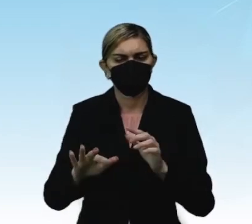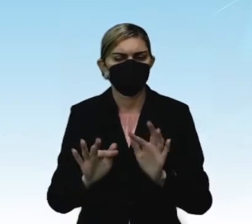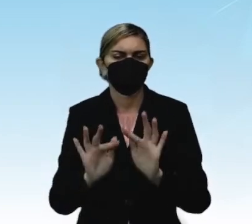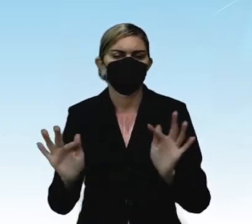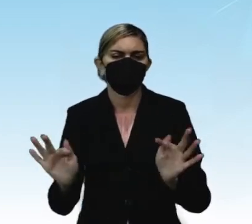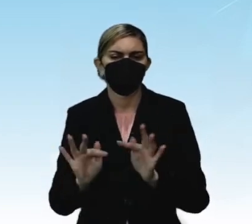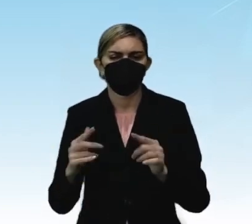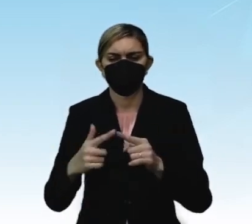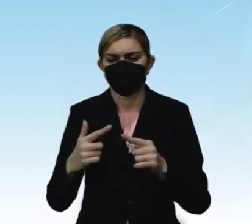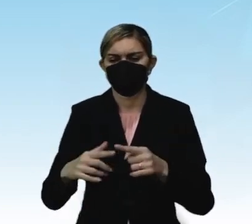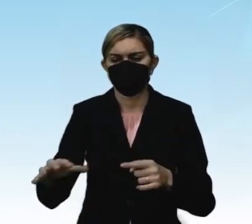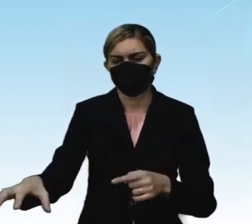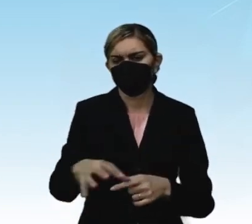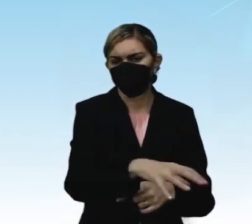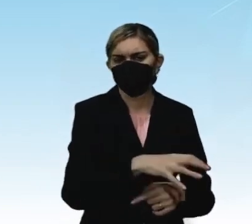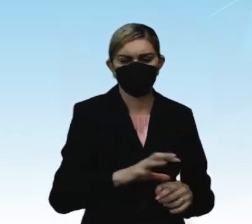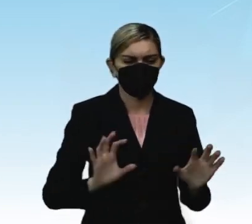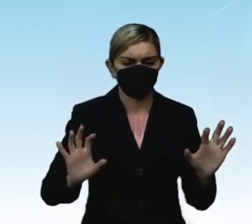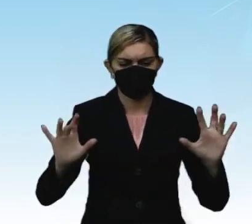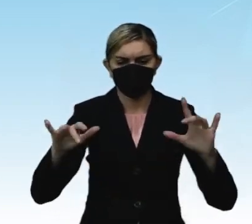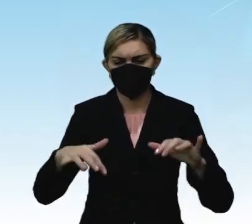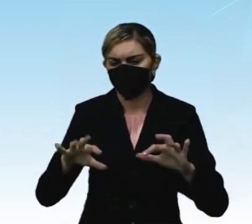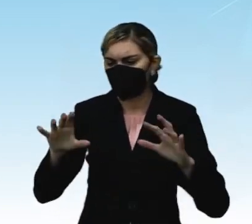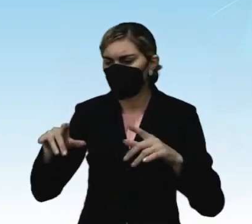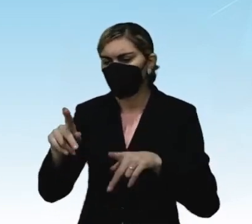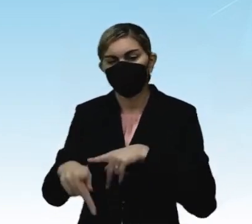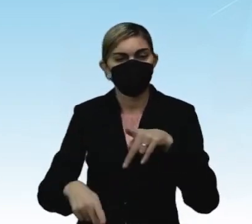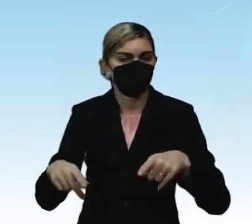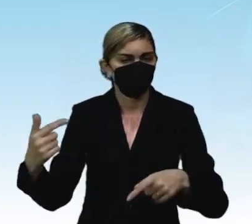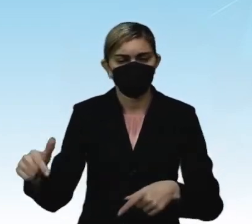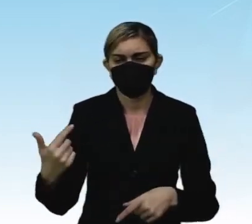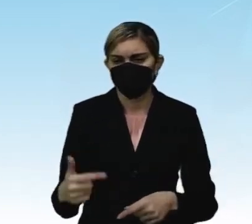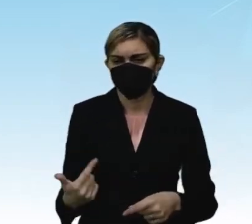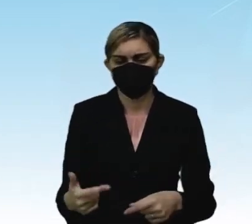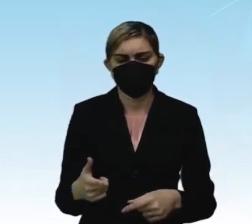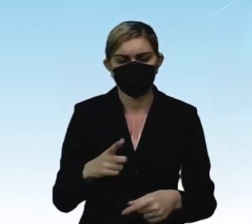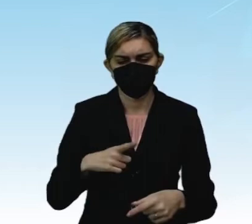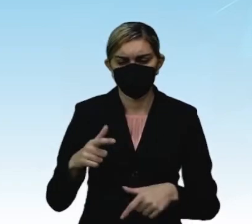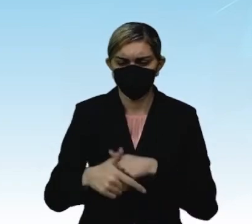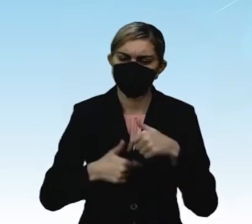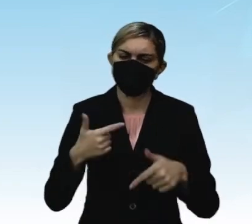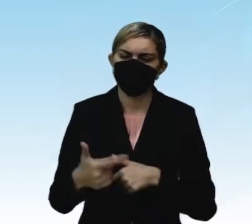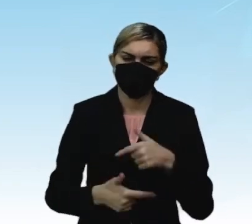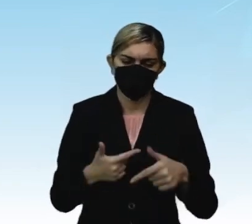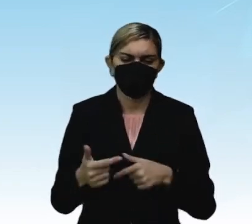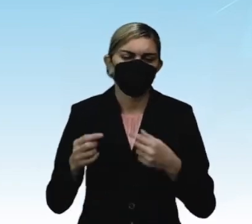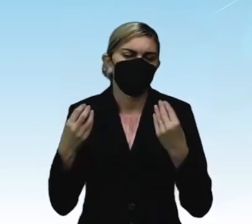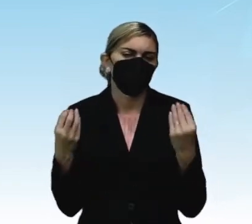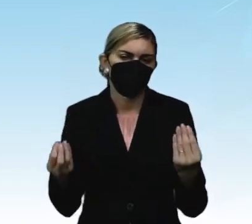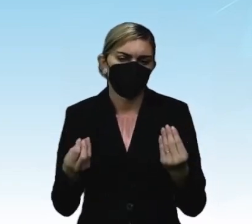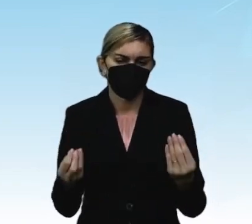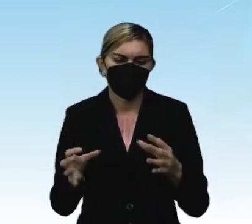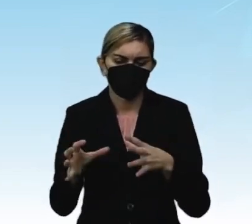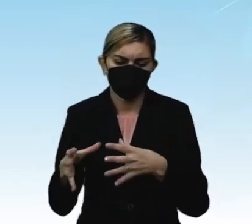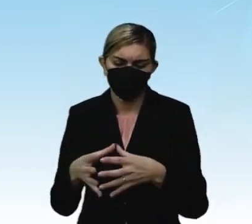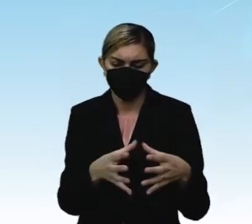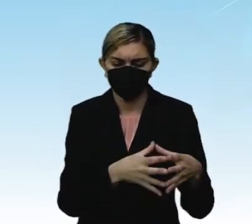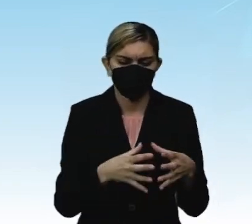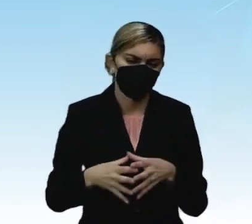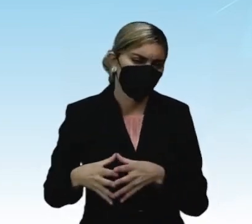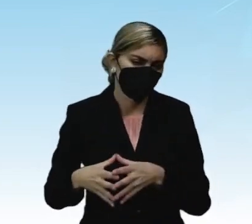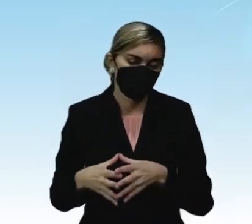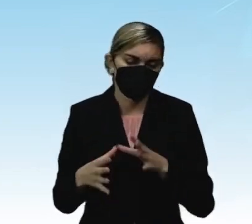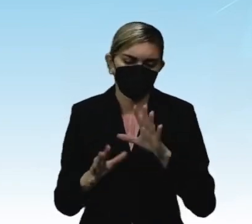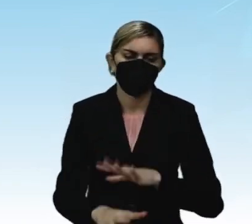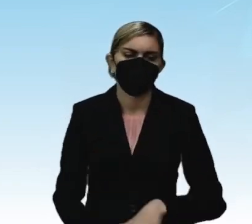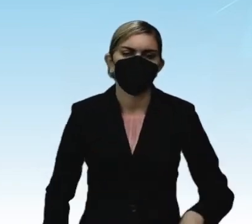as aldeias ela não têm grandes concentrações populacionais, não. E as atividades são exercidas de forma coletiva,